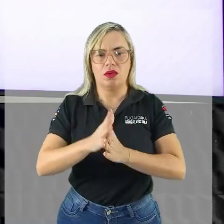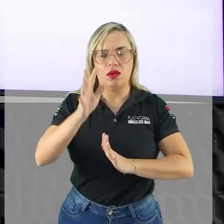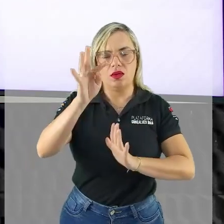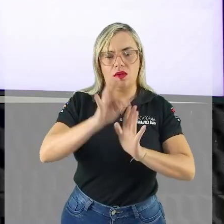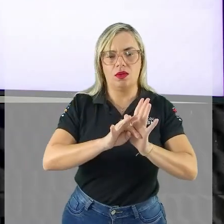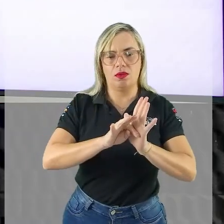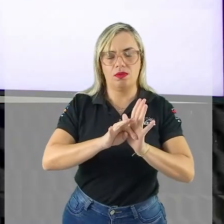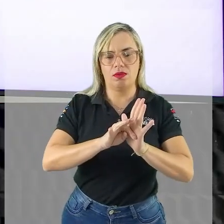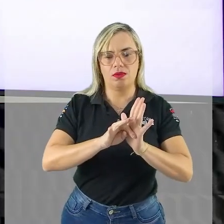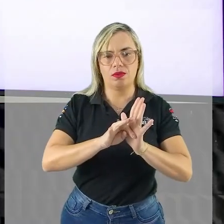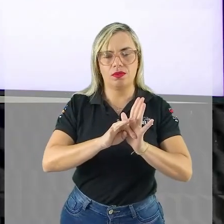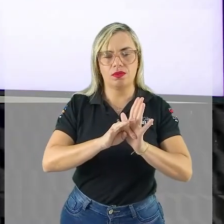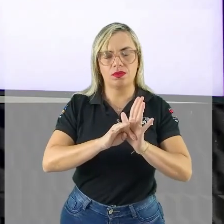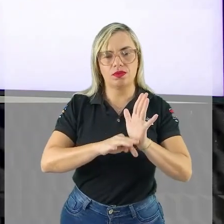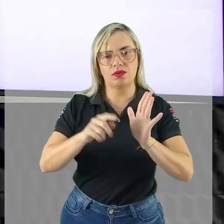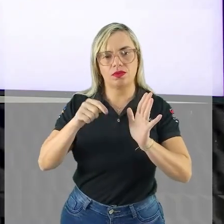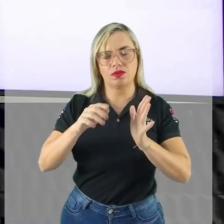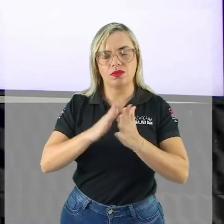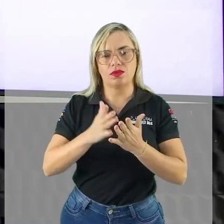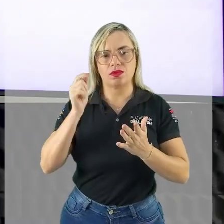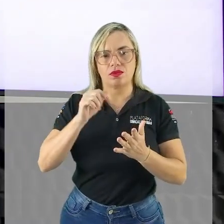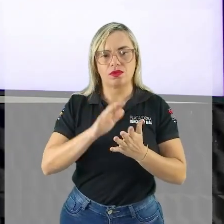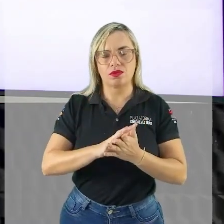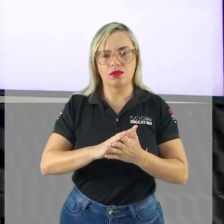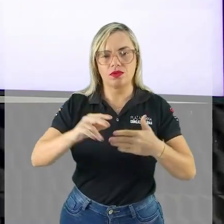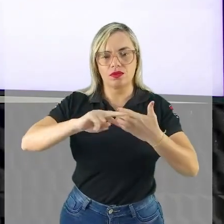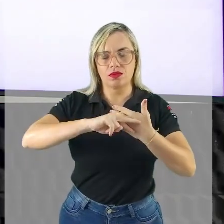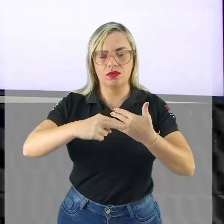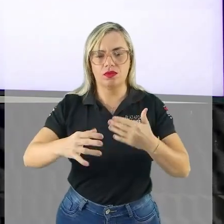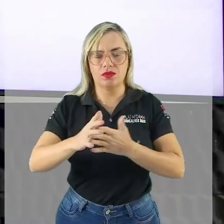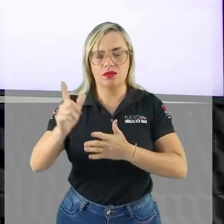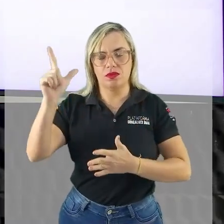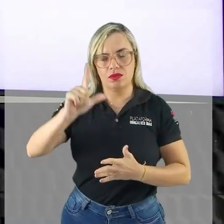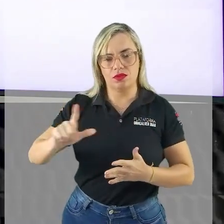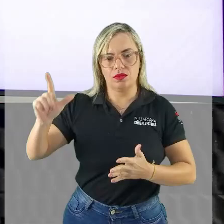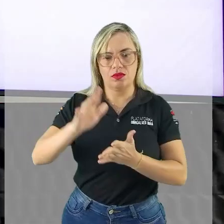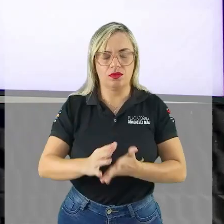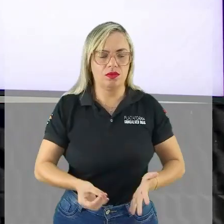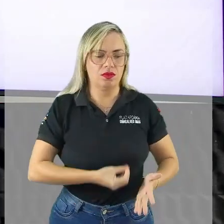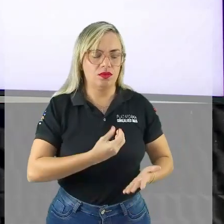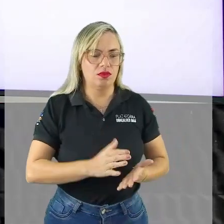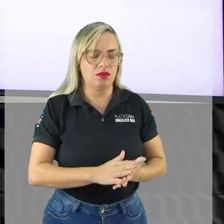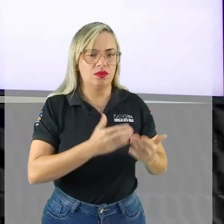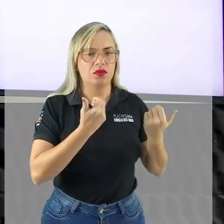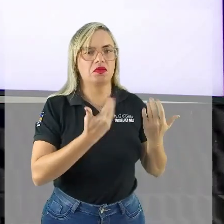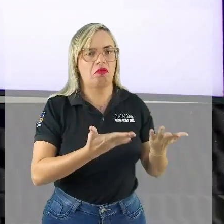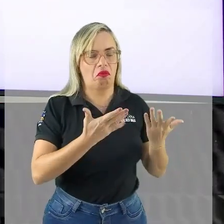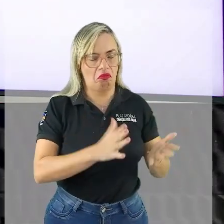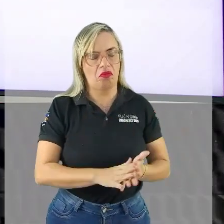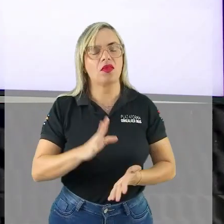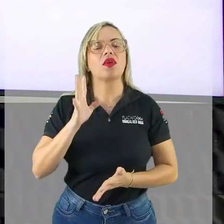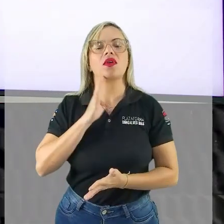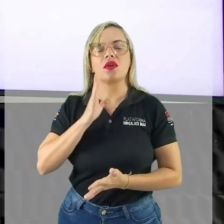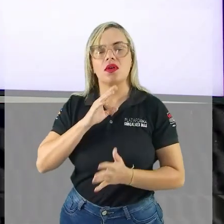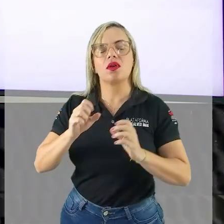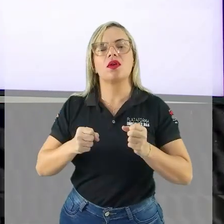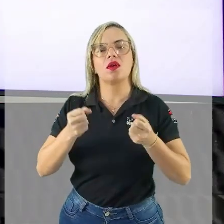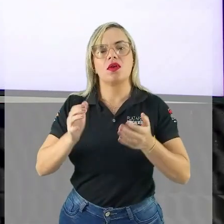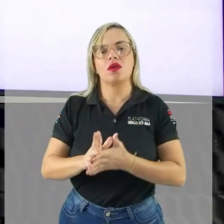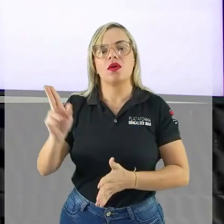sobre o impacto da literatura na vida do jovem. Legal, você pode